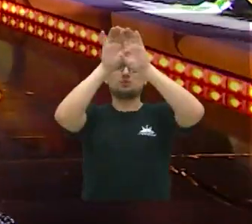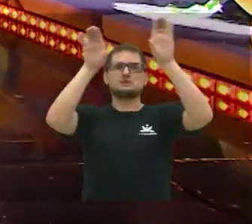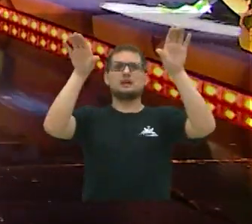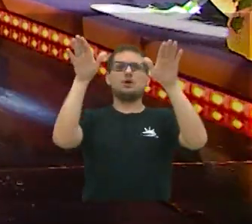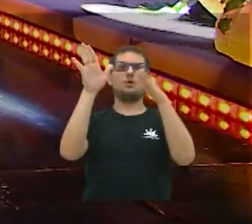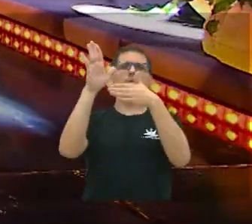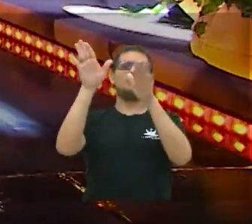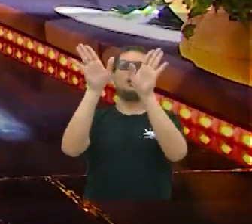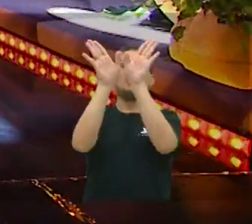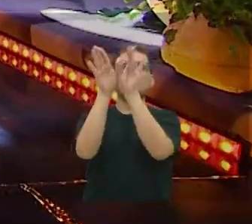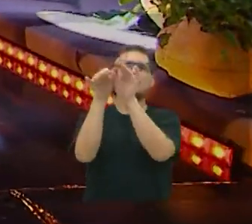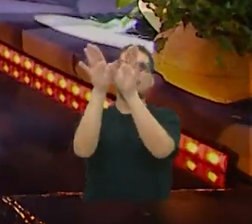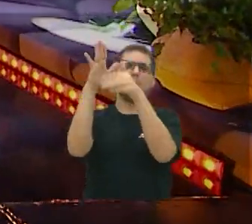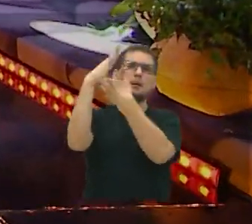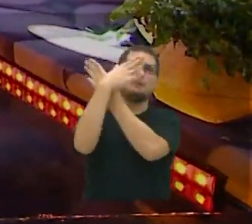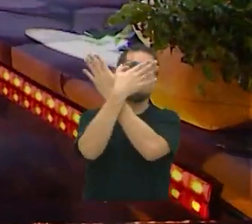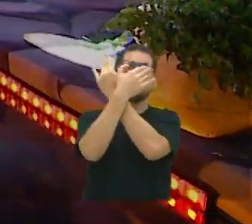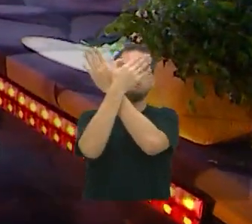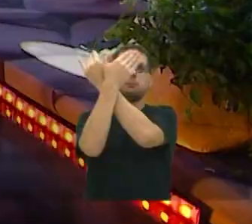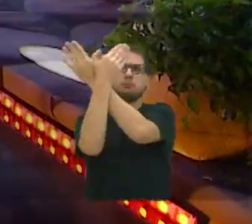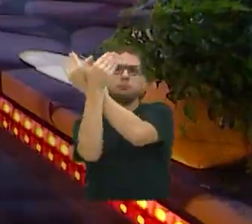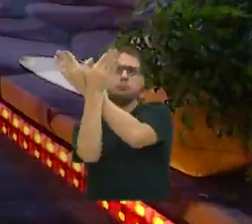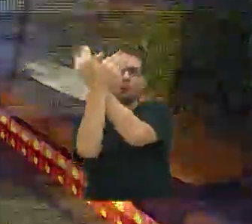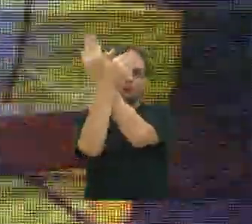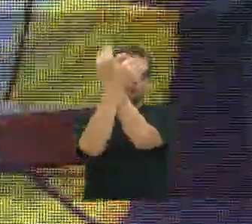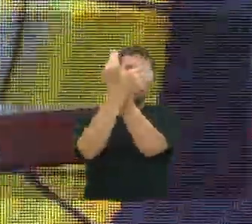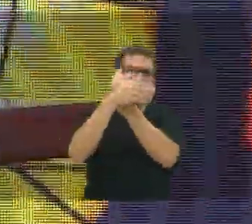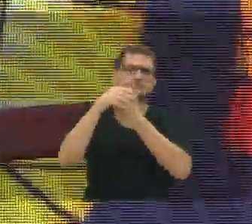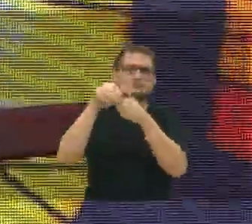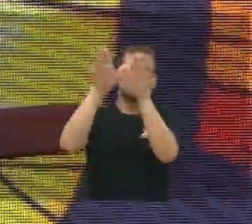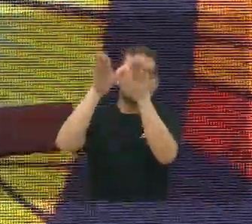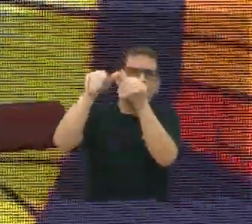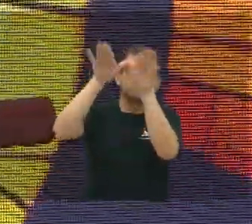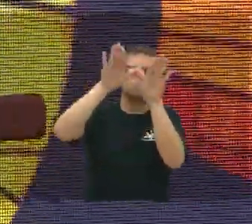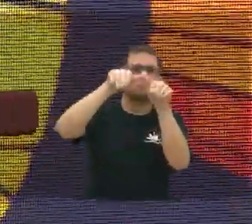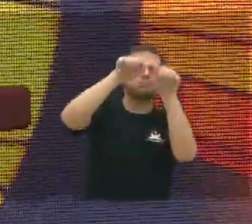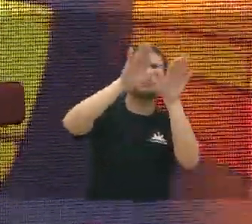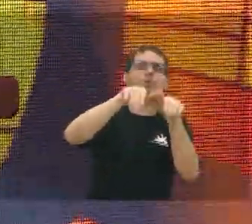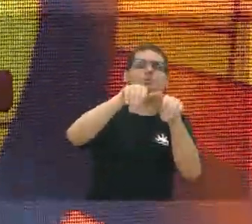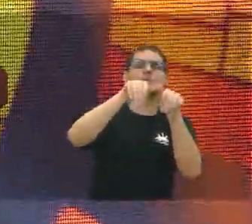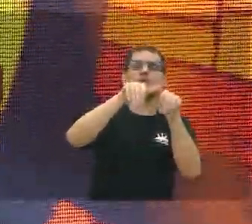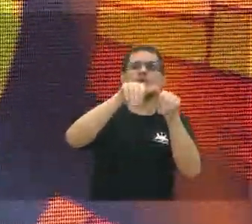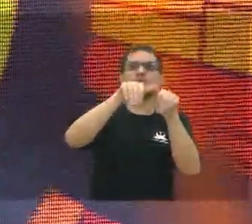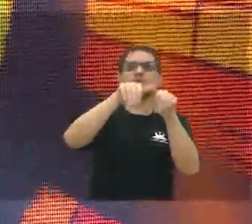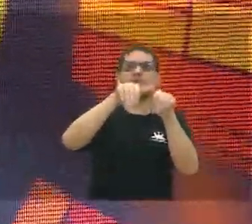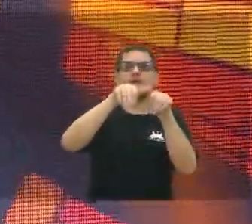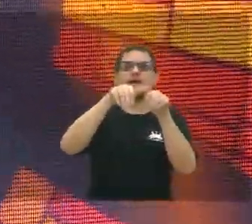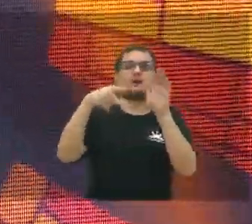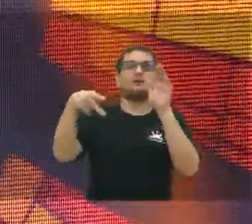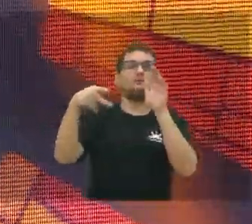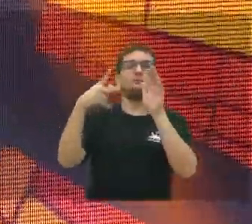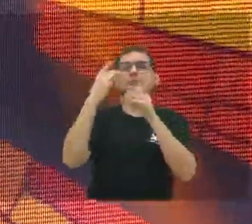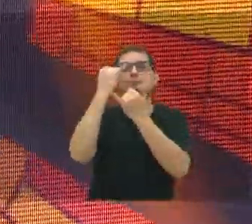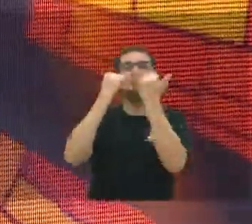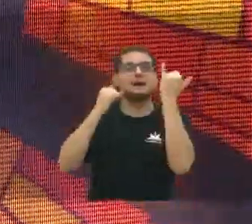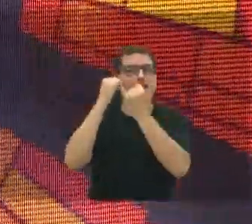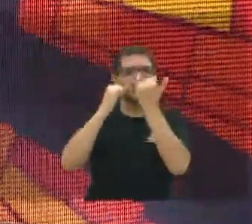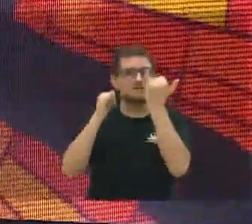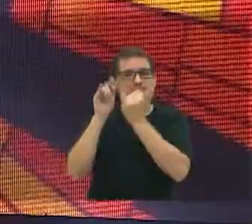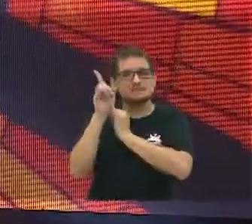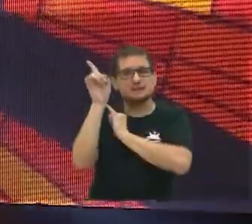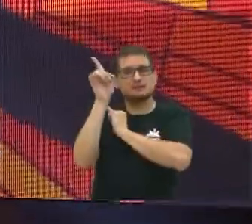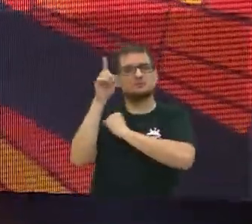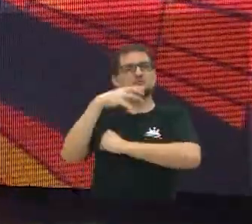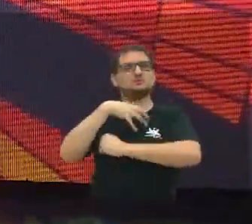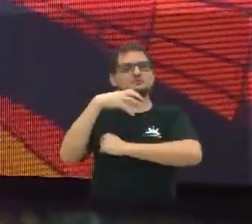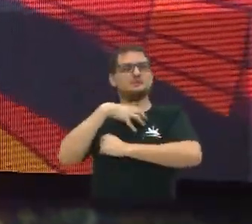pomba. Não era uma pomba, mas era como que em forma de pomba, e